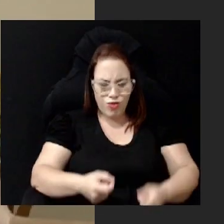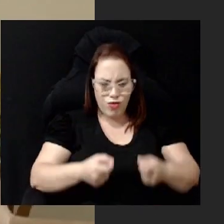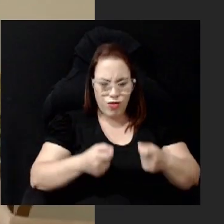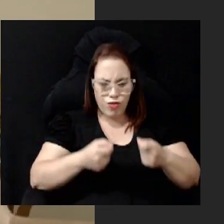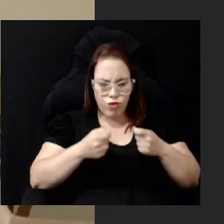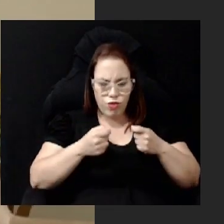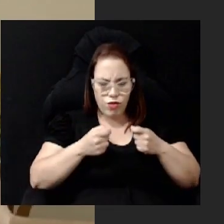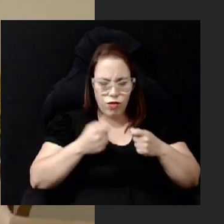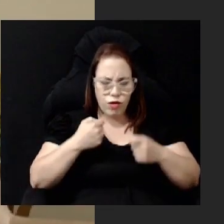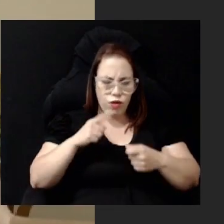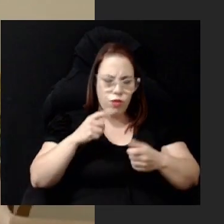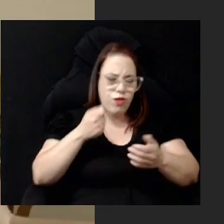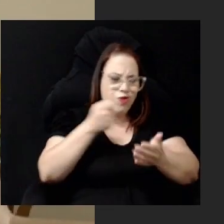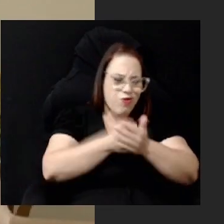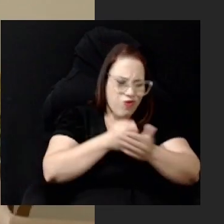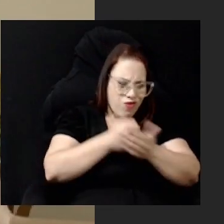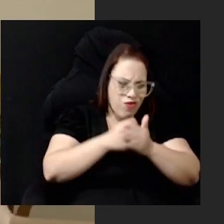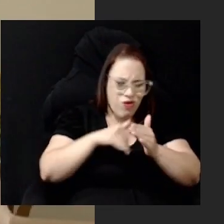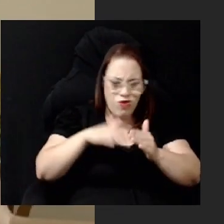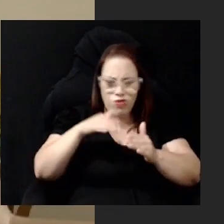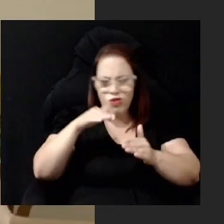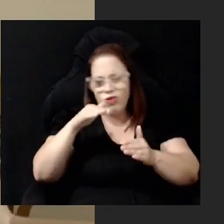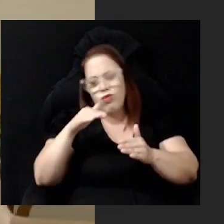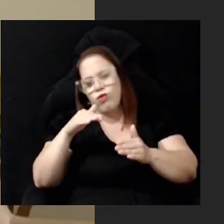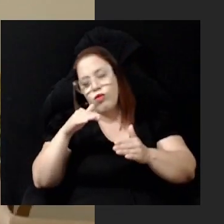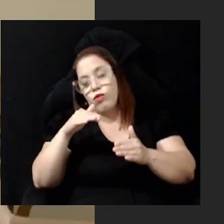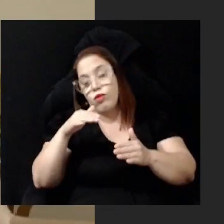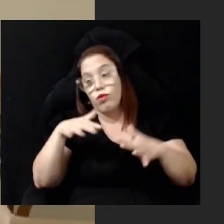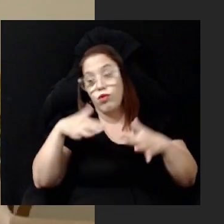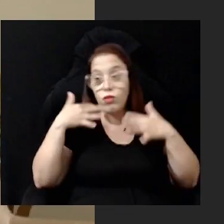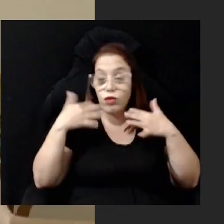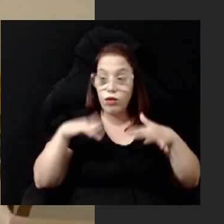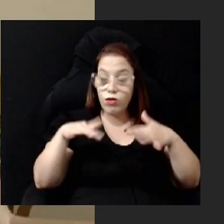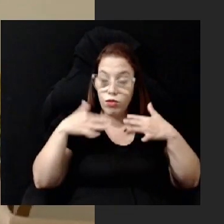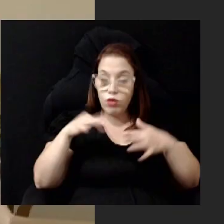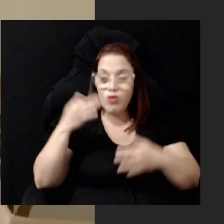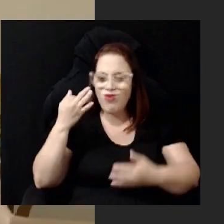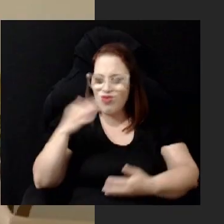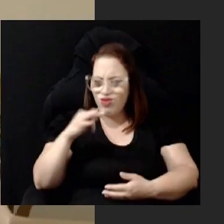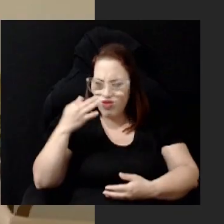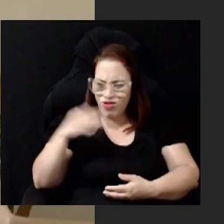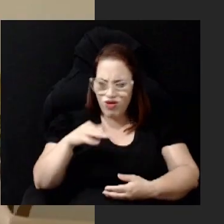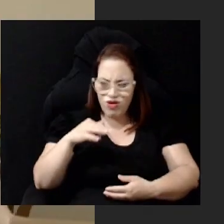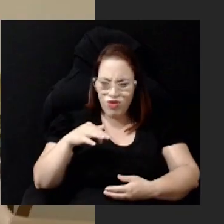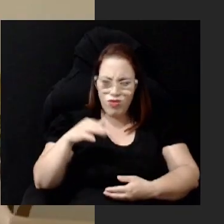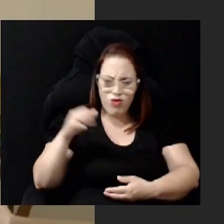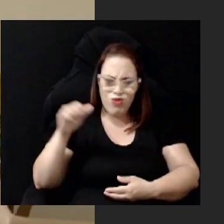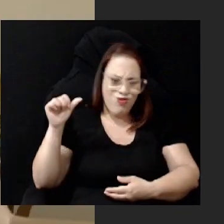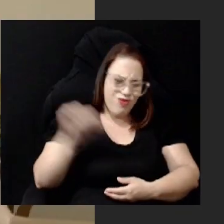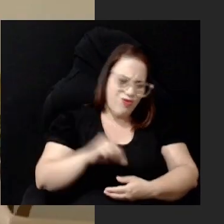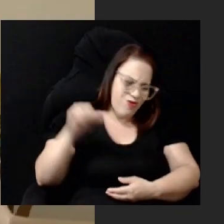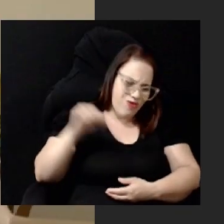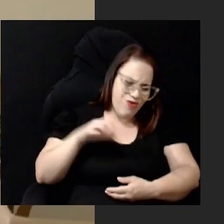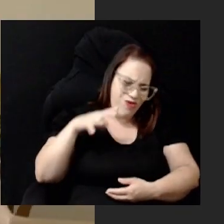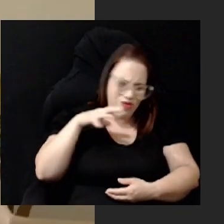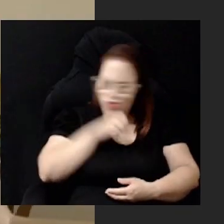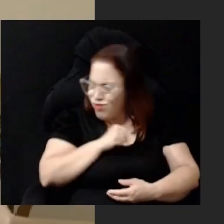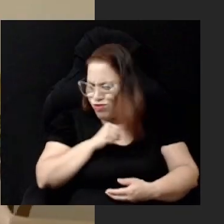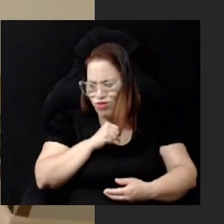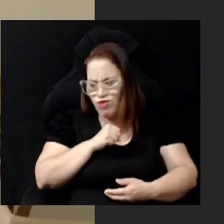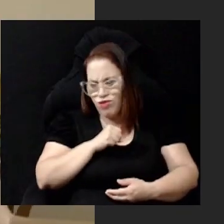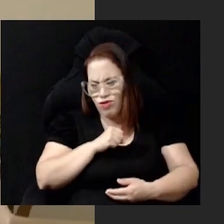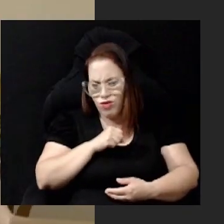é que é uma dor que vai se tornando cada vez mais intensa e é uma dor que tende a piorar muito rápido.